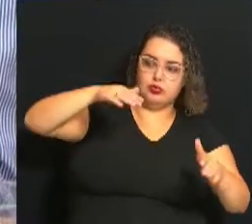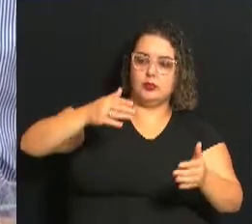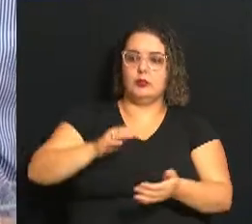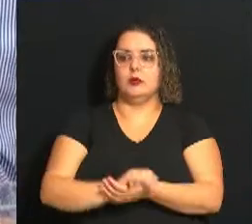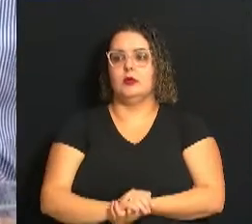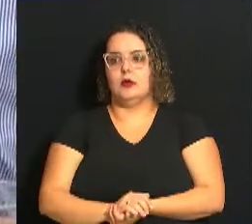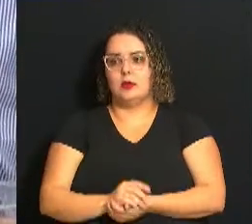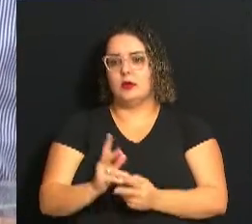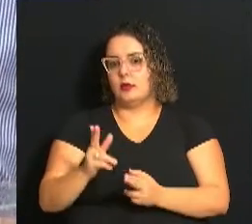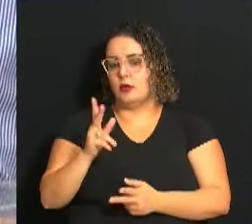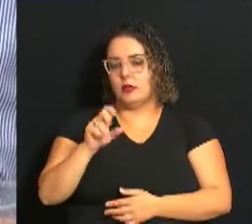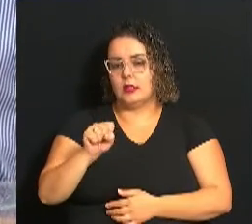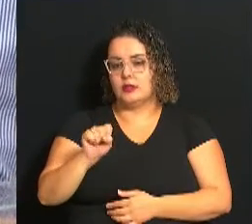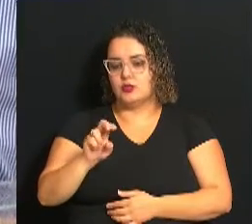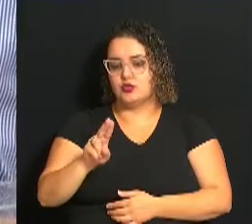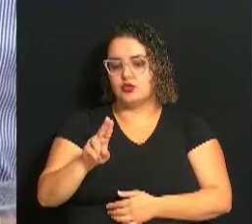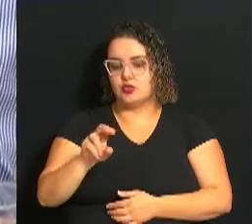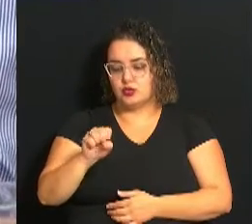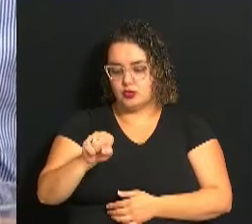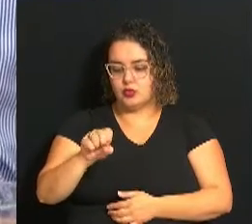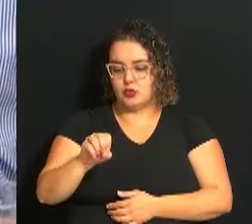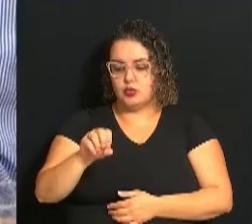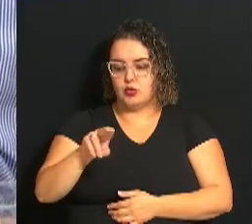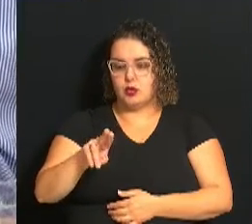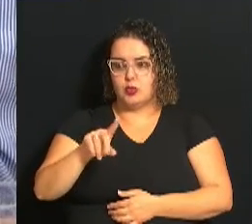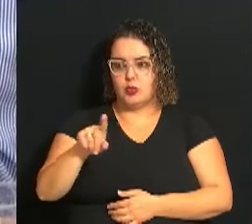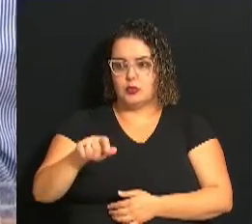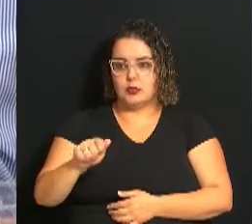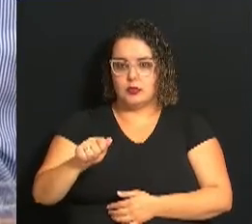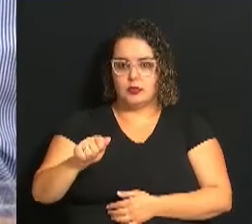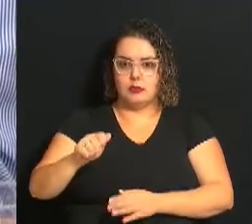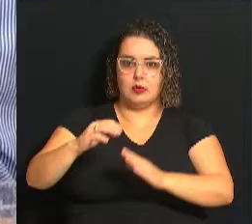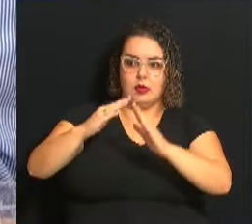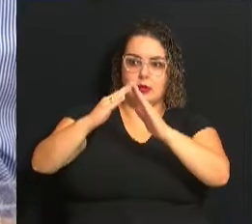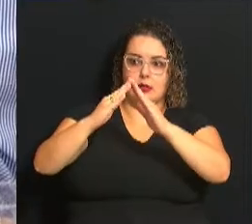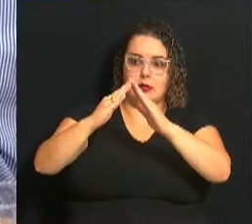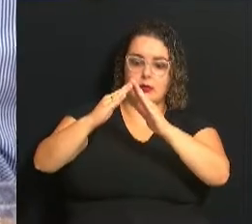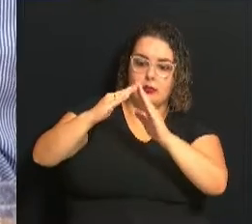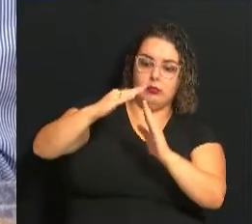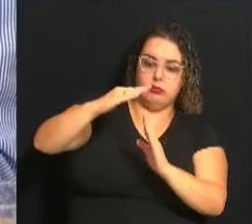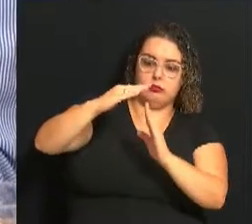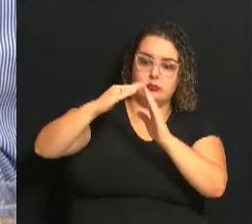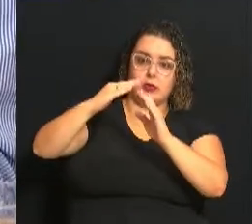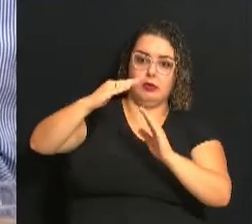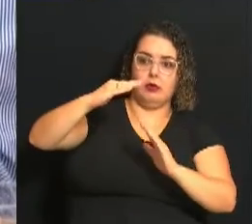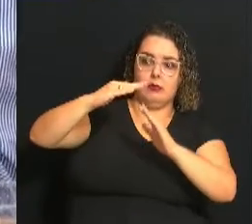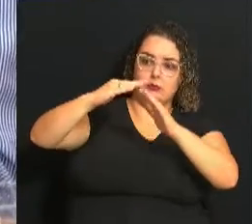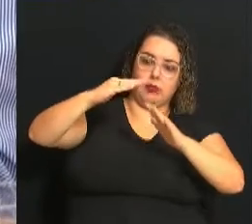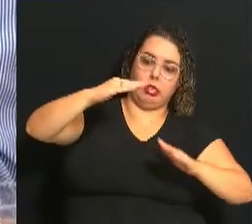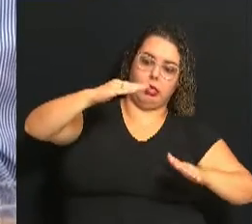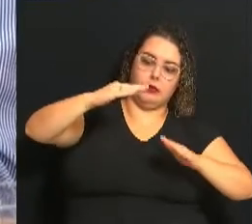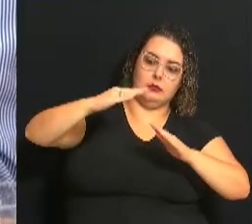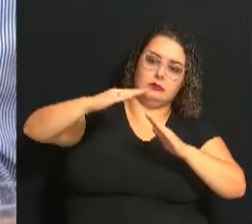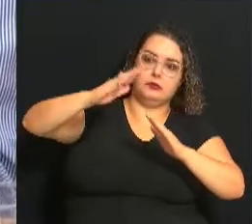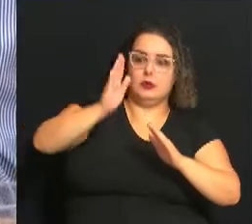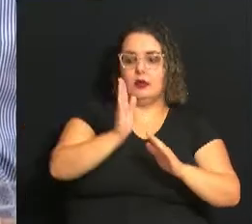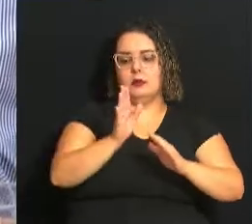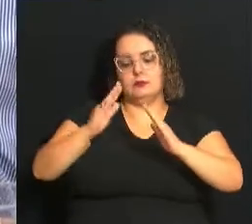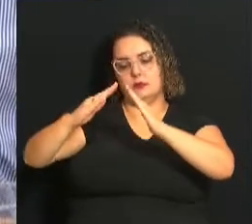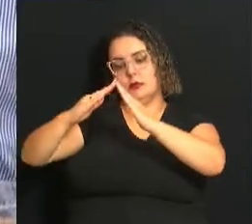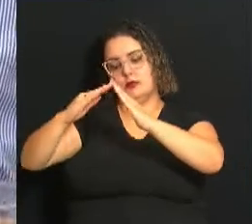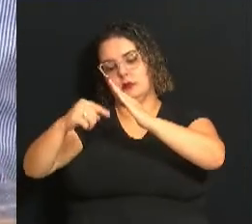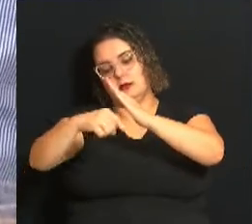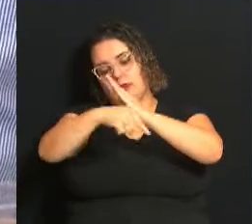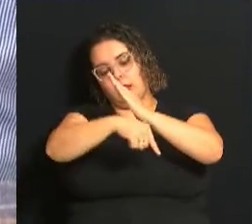né? E a casa fica literalmente pendurada em palafitas ali. Uma coisa horrorosa, perigosa,